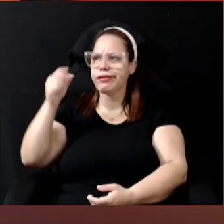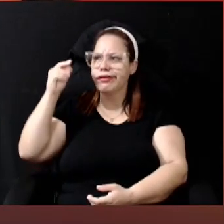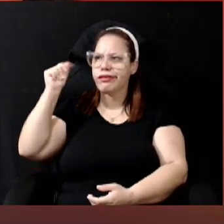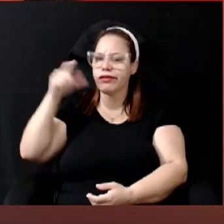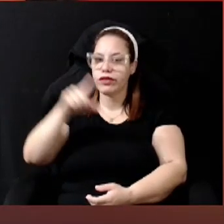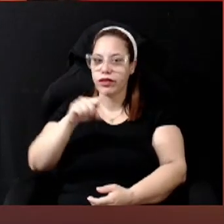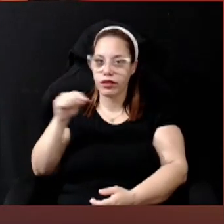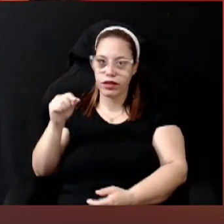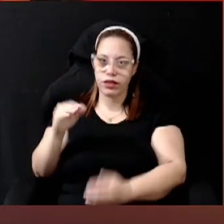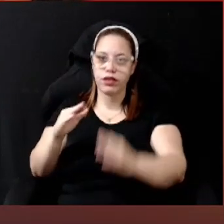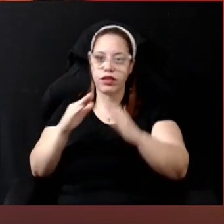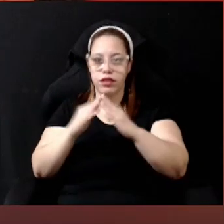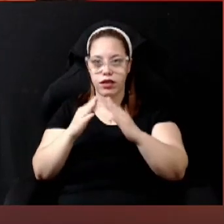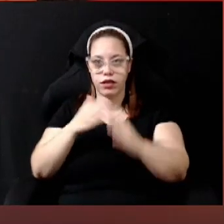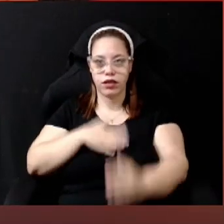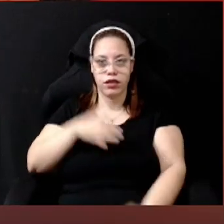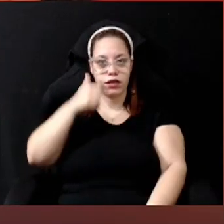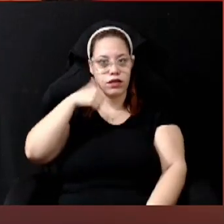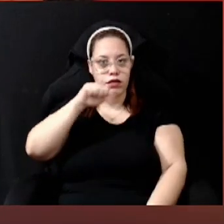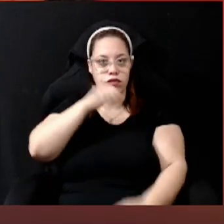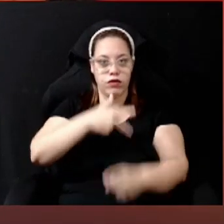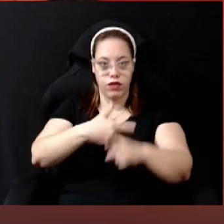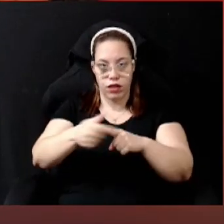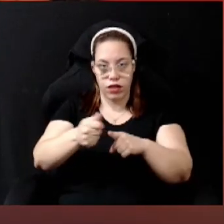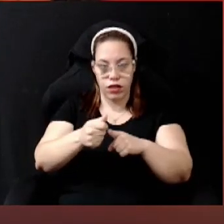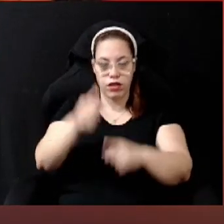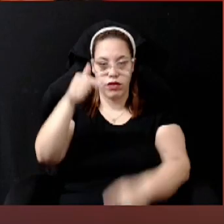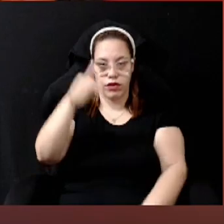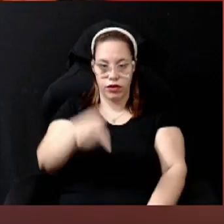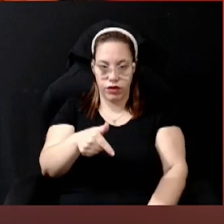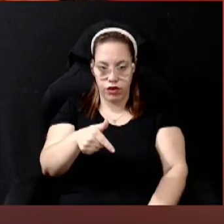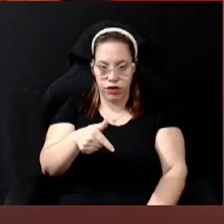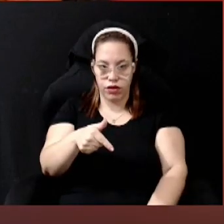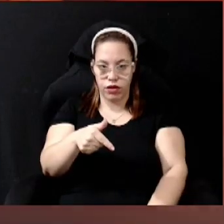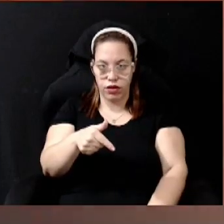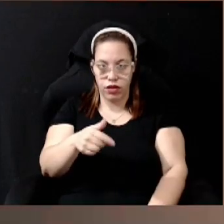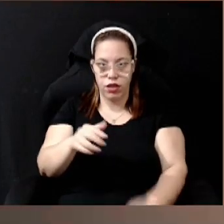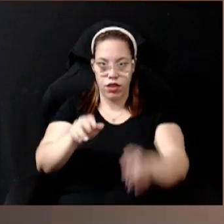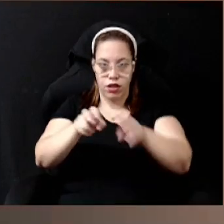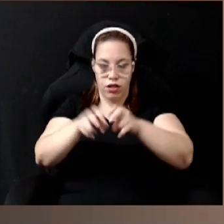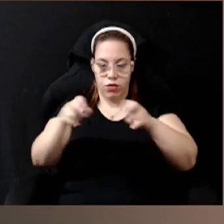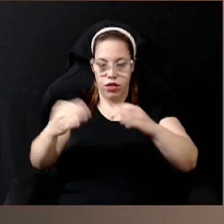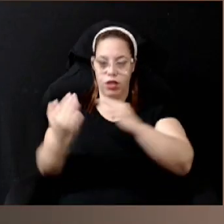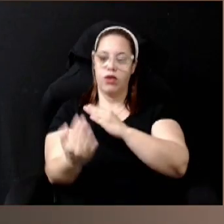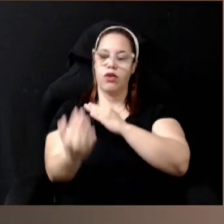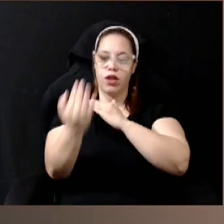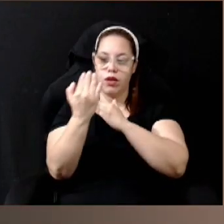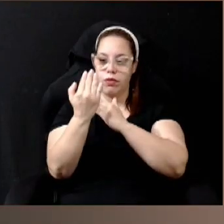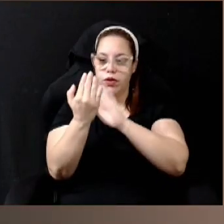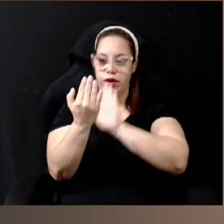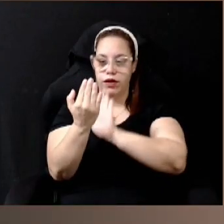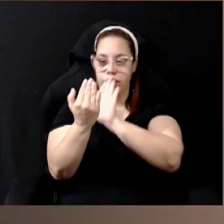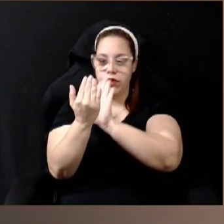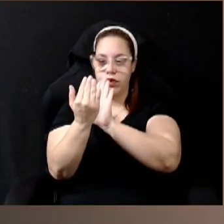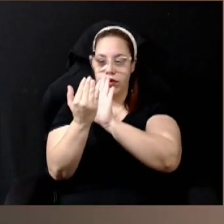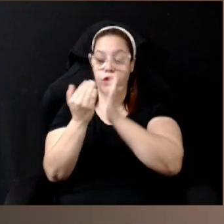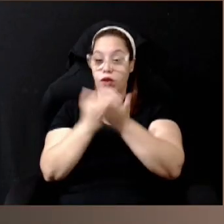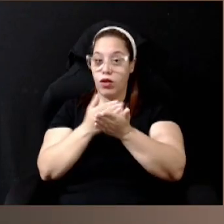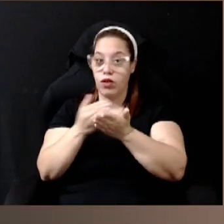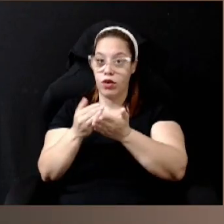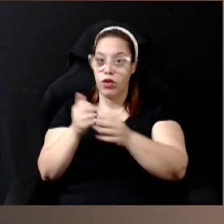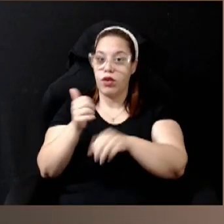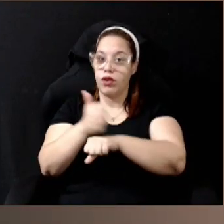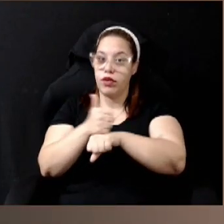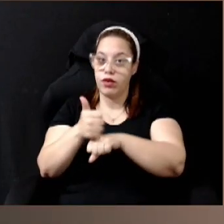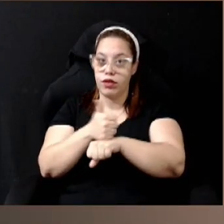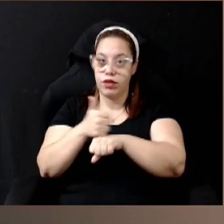minha mãe, aluguei uma casa. Nessa casa eu coloquei uma cadeira e um espelho. E ali eu iniciei a profissão mesmo. Falei,